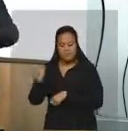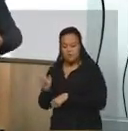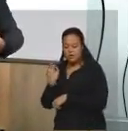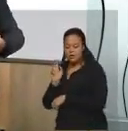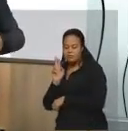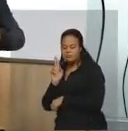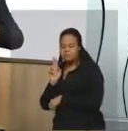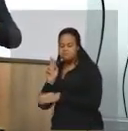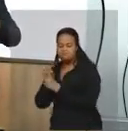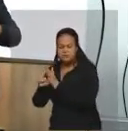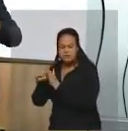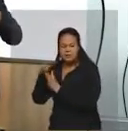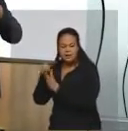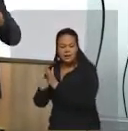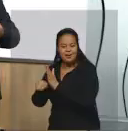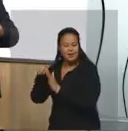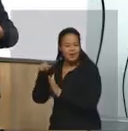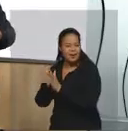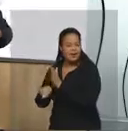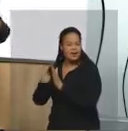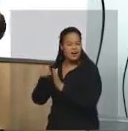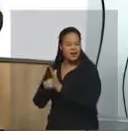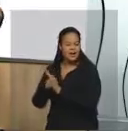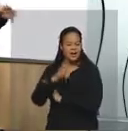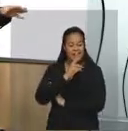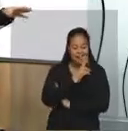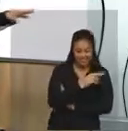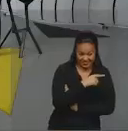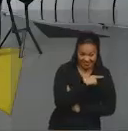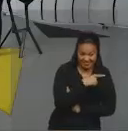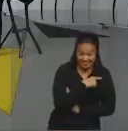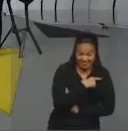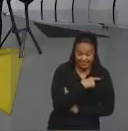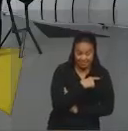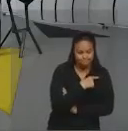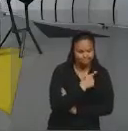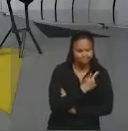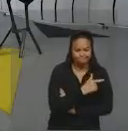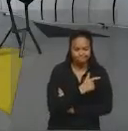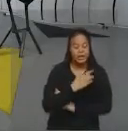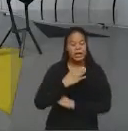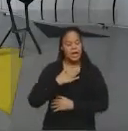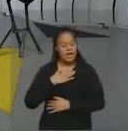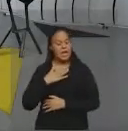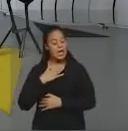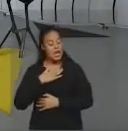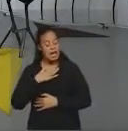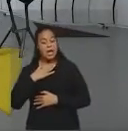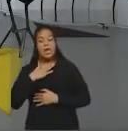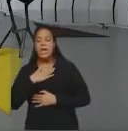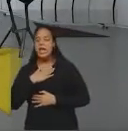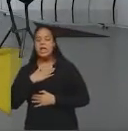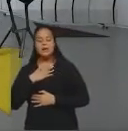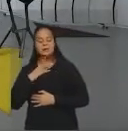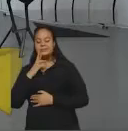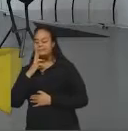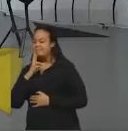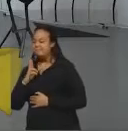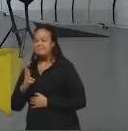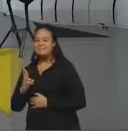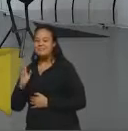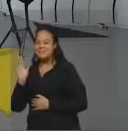coluna do lado oposto que simboliza ali uma resposta. Eu sou mestre em fazer isso. Você não responde, professor? Respondo as